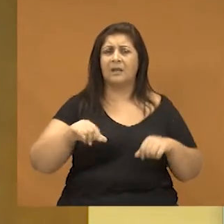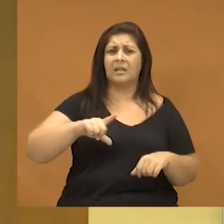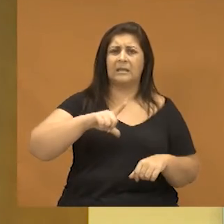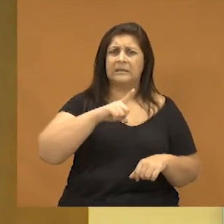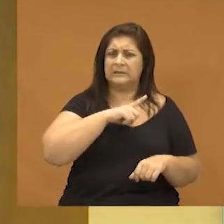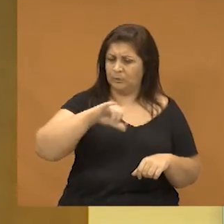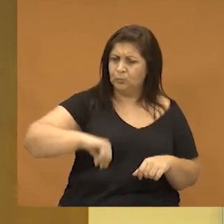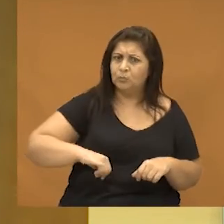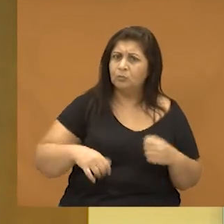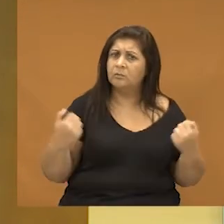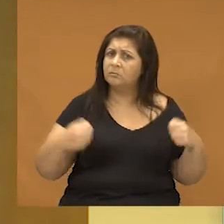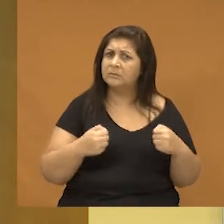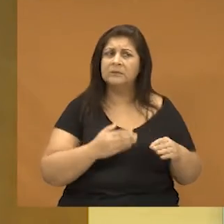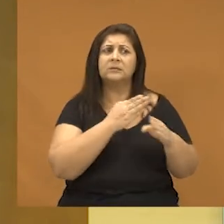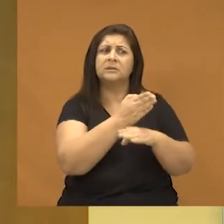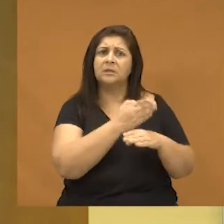continuidade